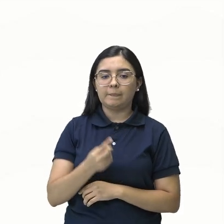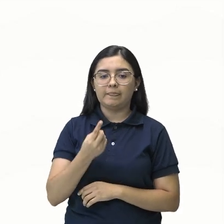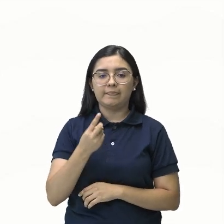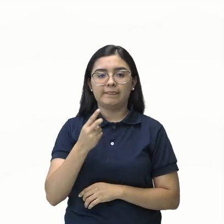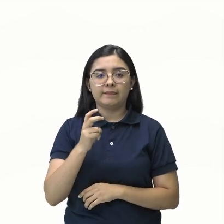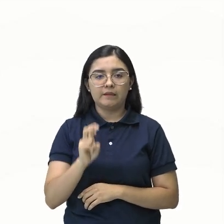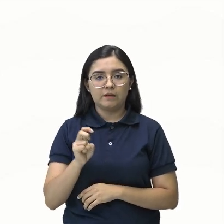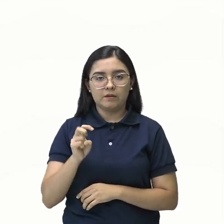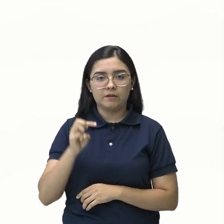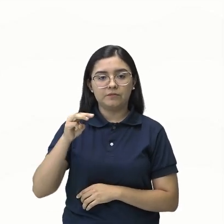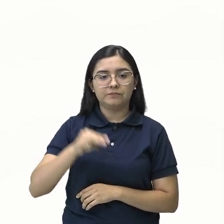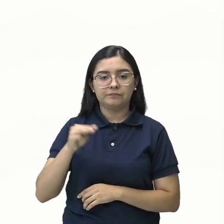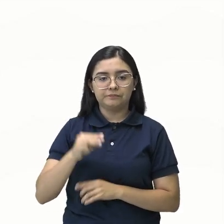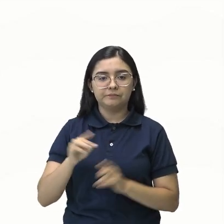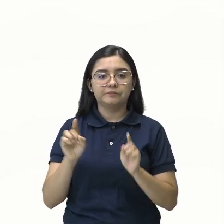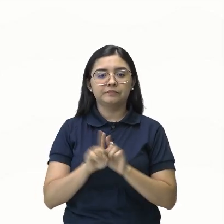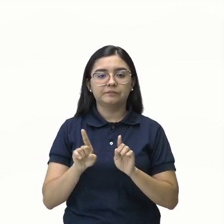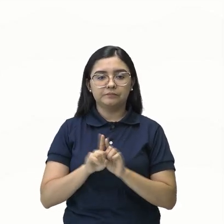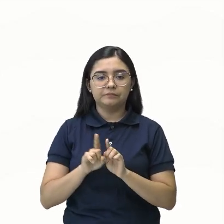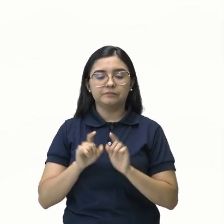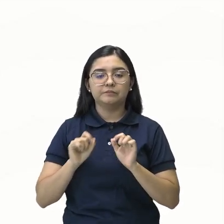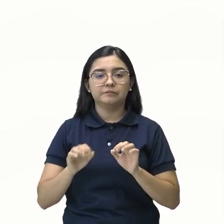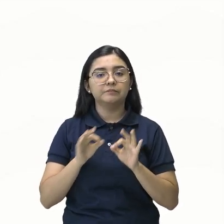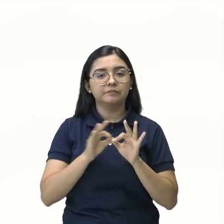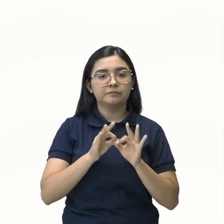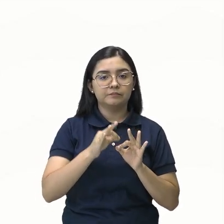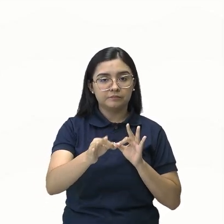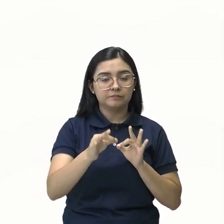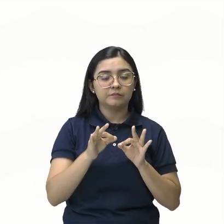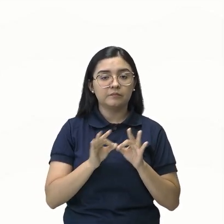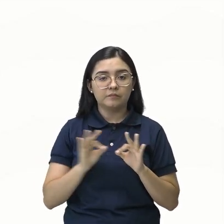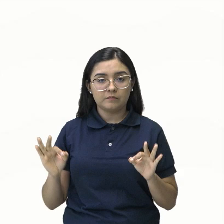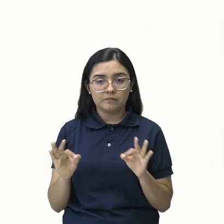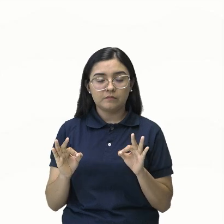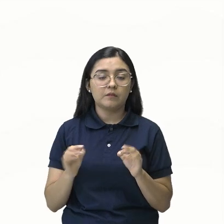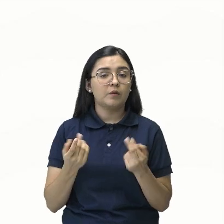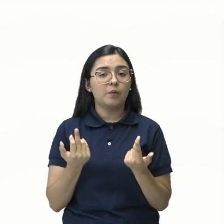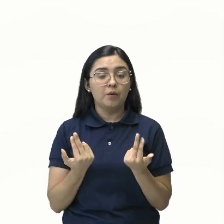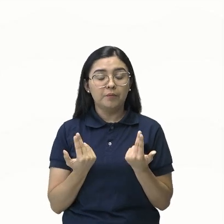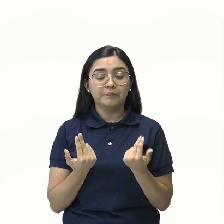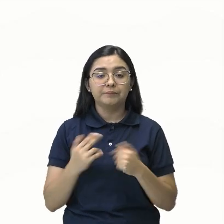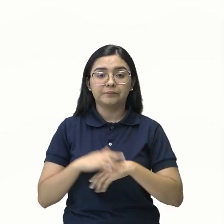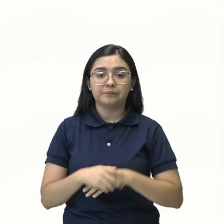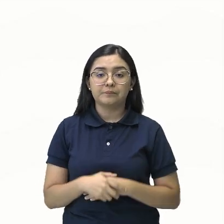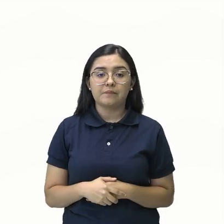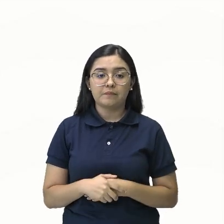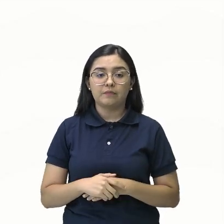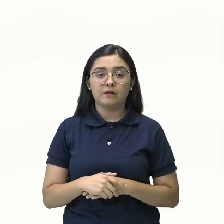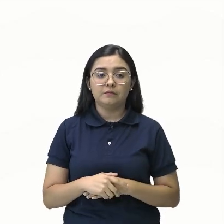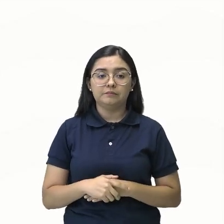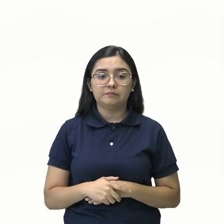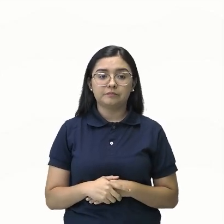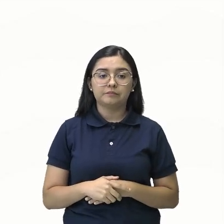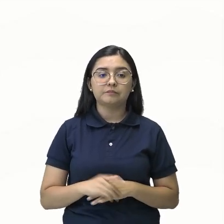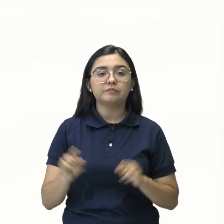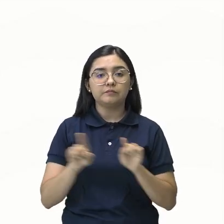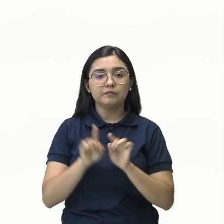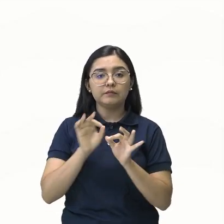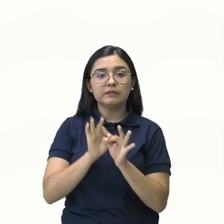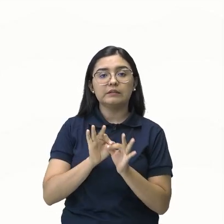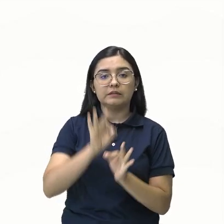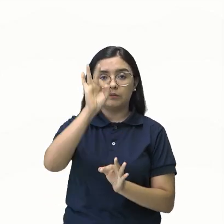será 1,5 metro, tá? Assim como aqui na sua